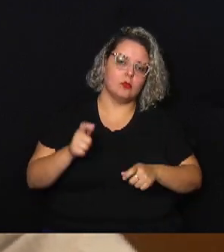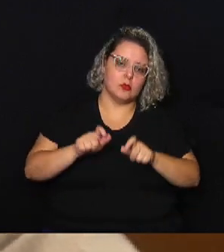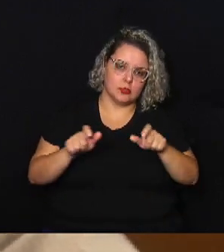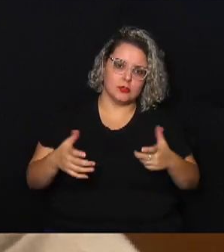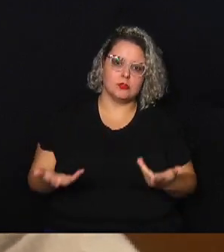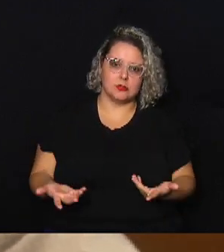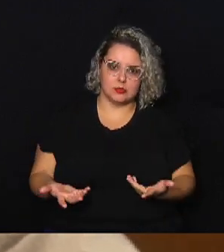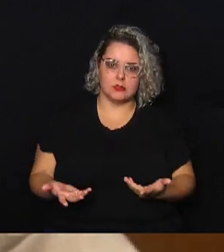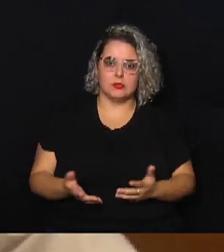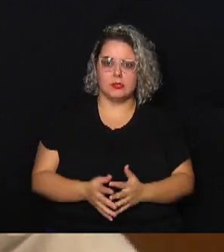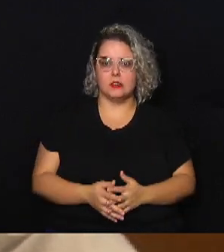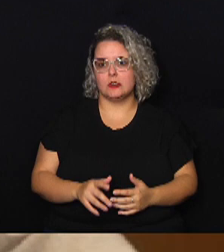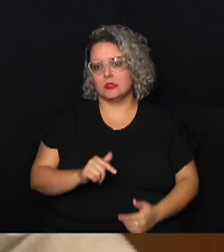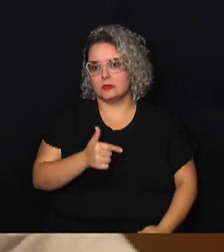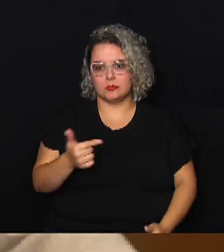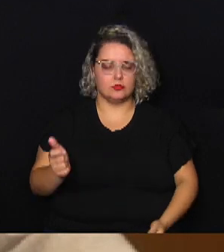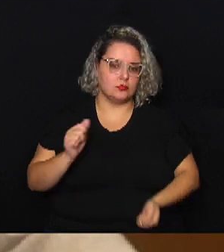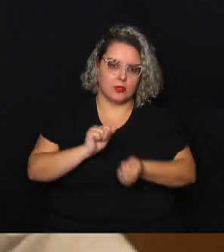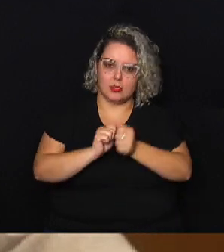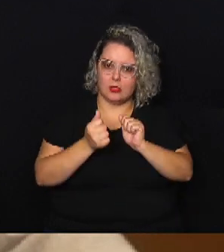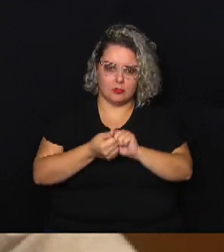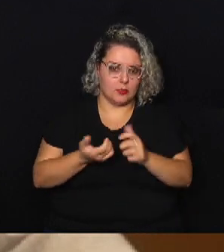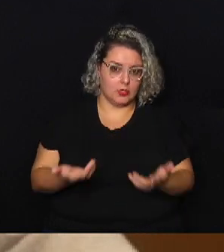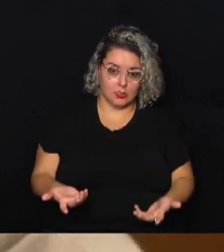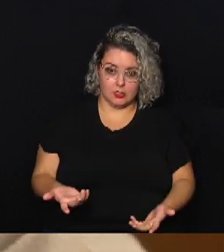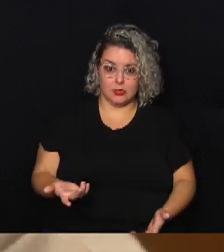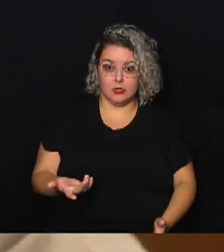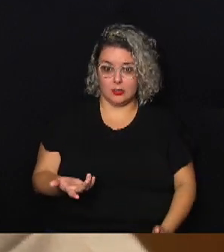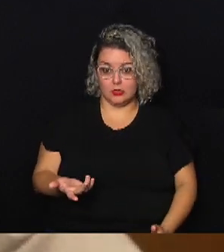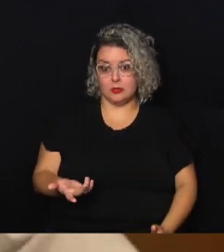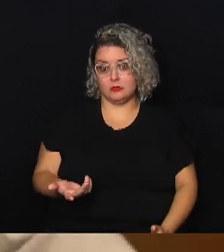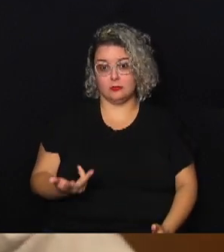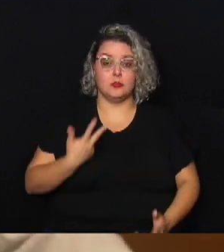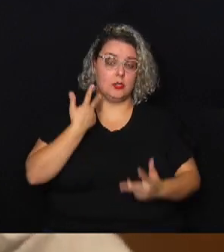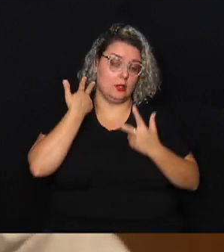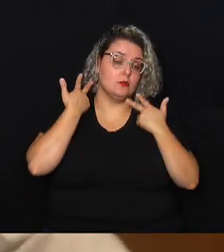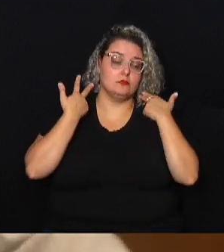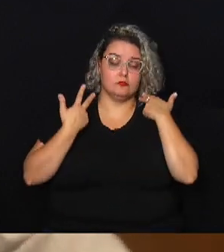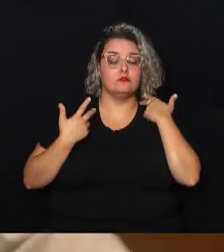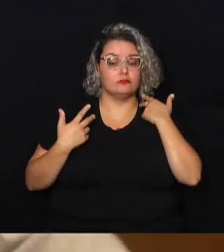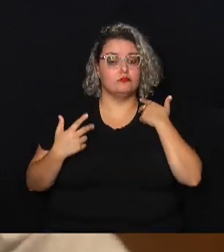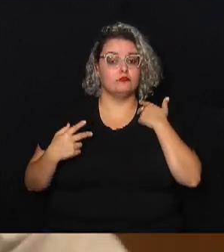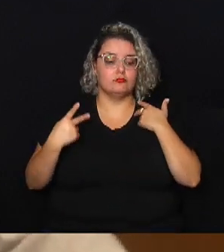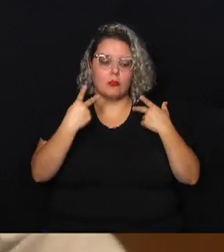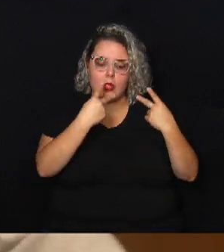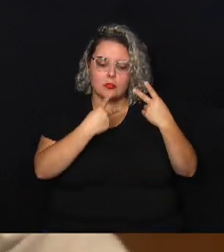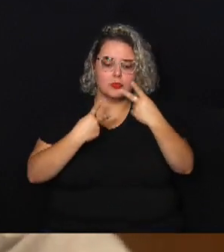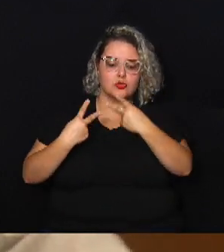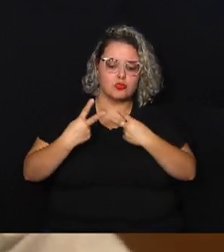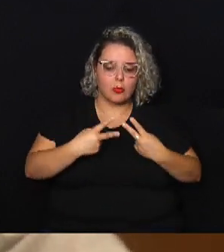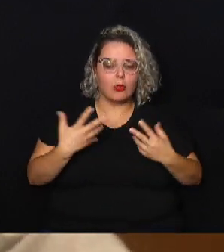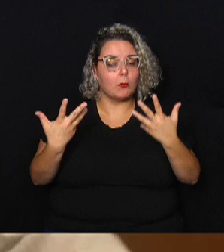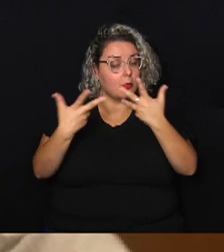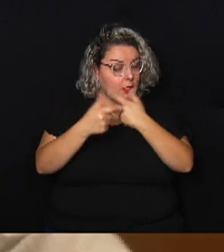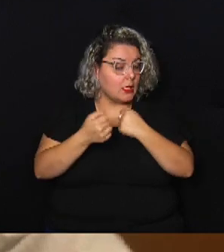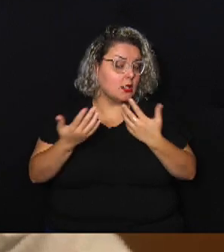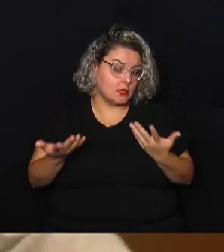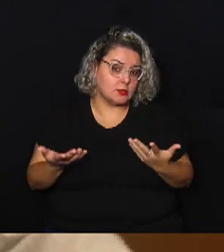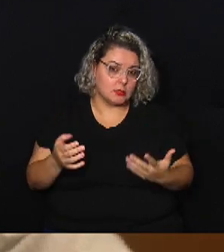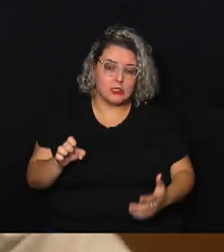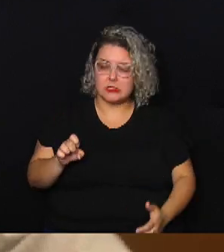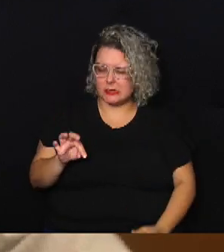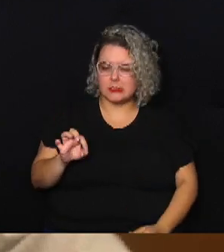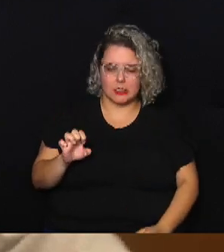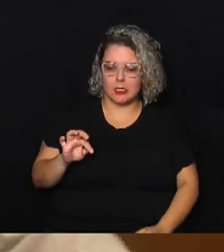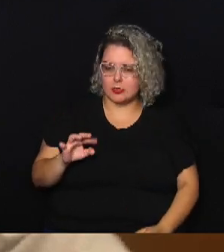sentiam adequadas, então as cirurgias mais estéticas, com caráter mais estéticos. Porém, é